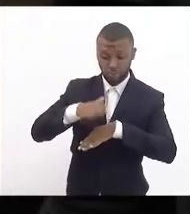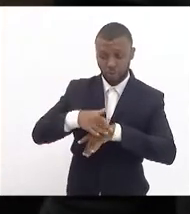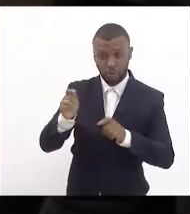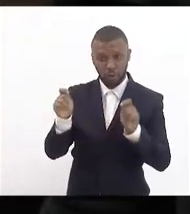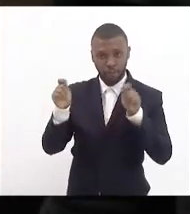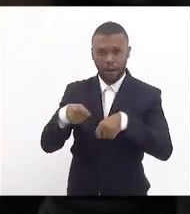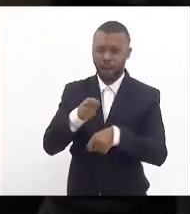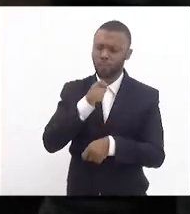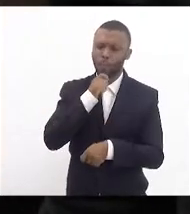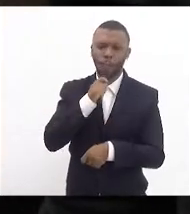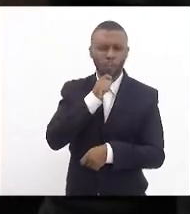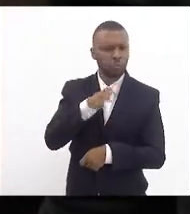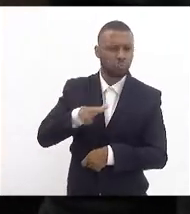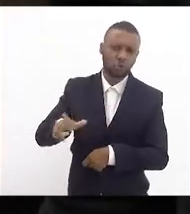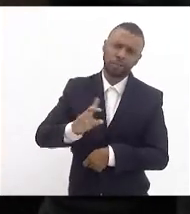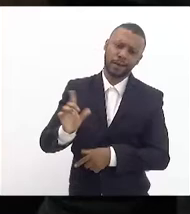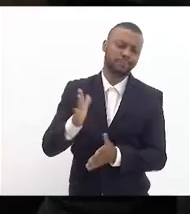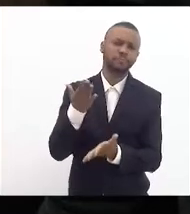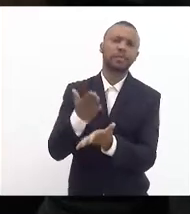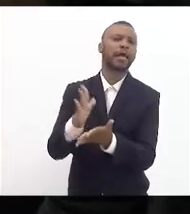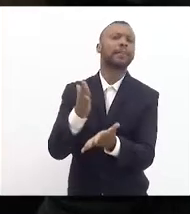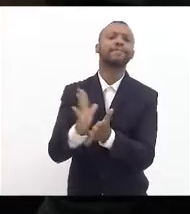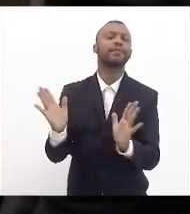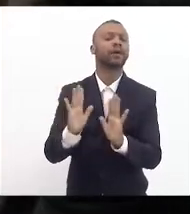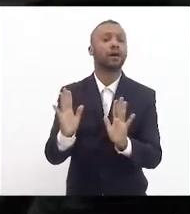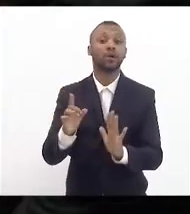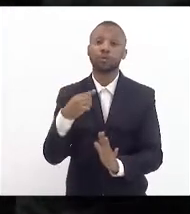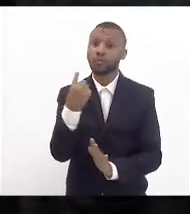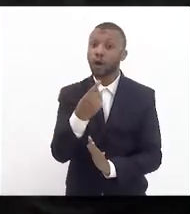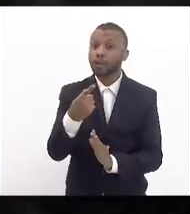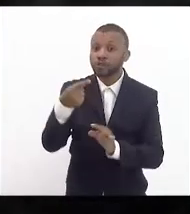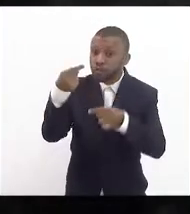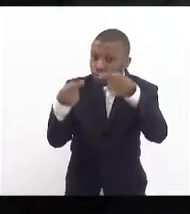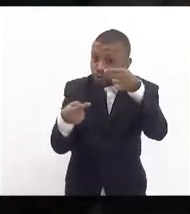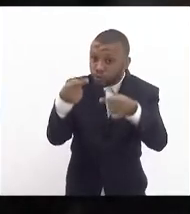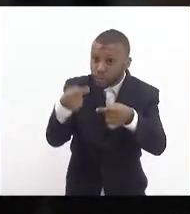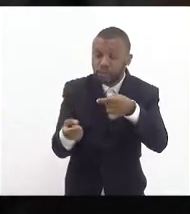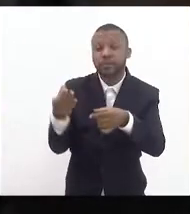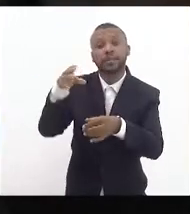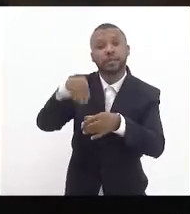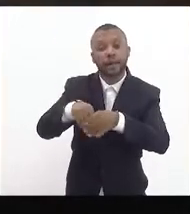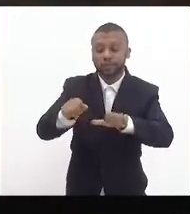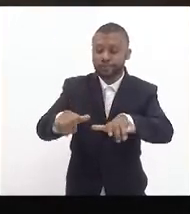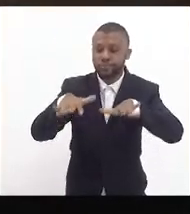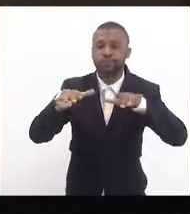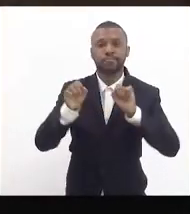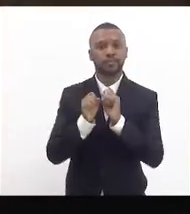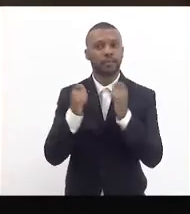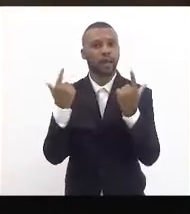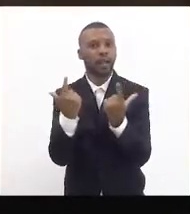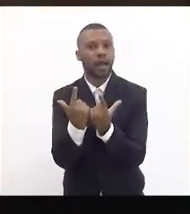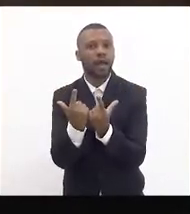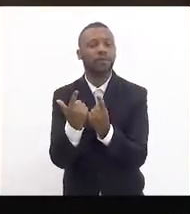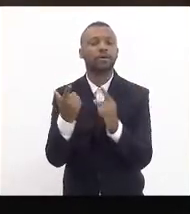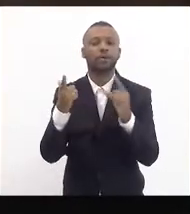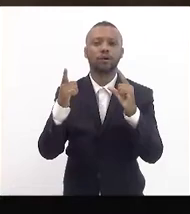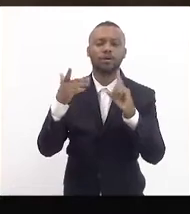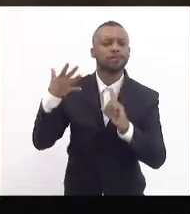cabe. Nós realizamos na Assembleia Legislativa um